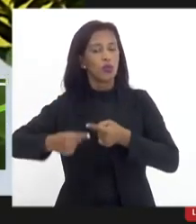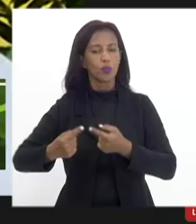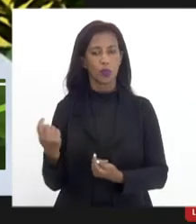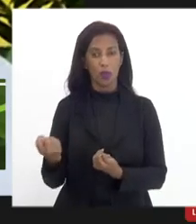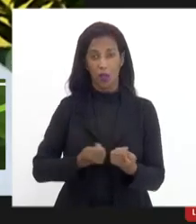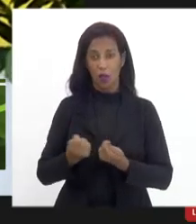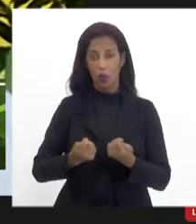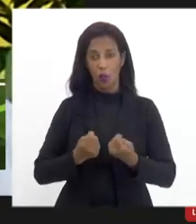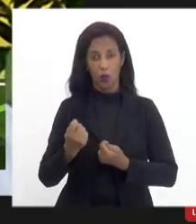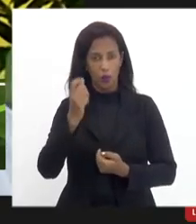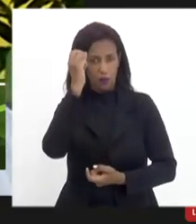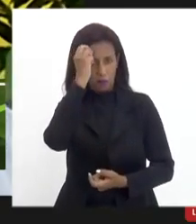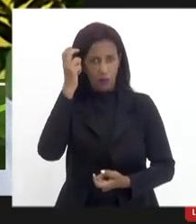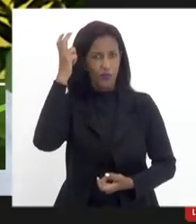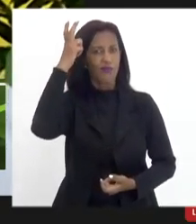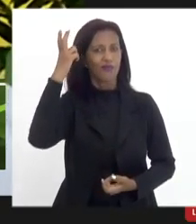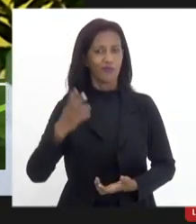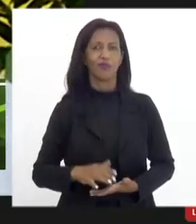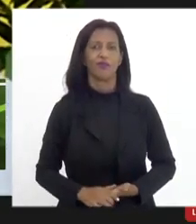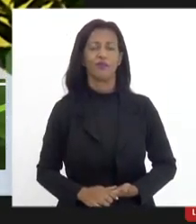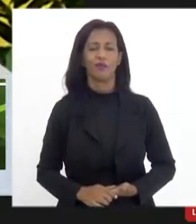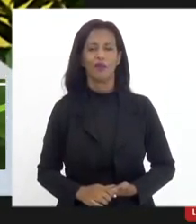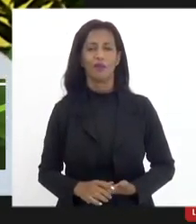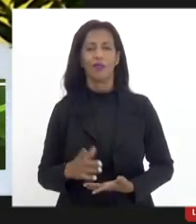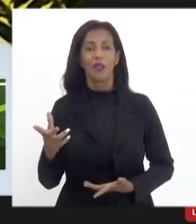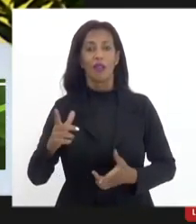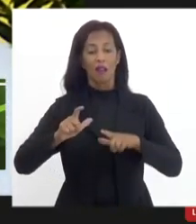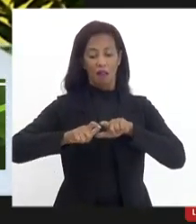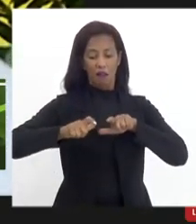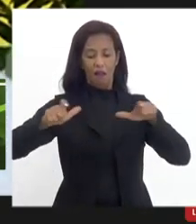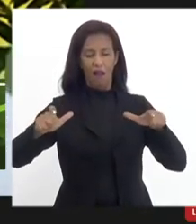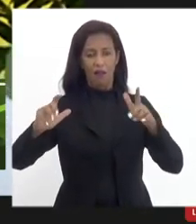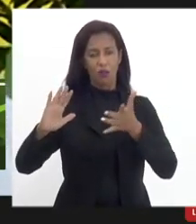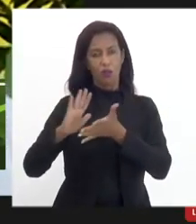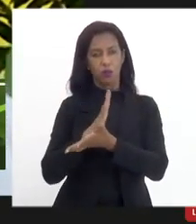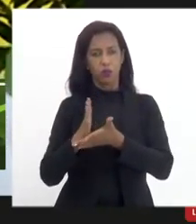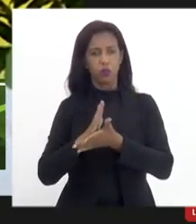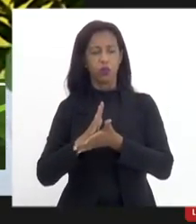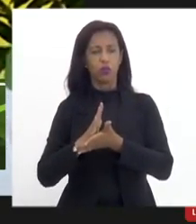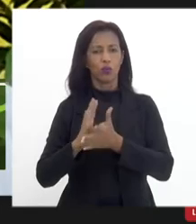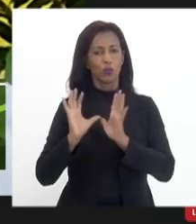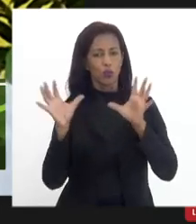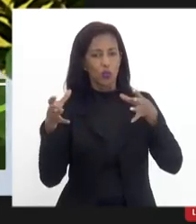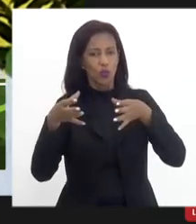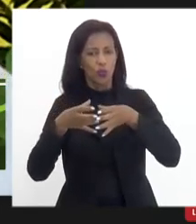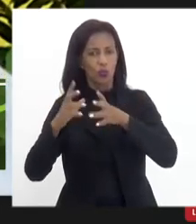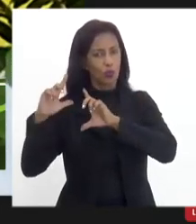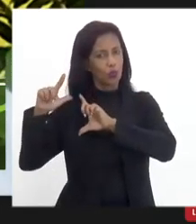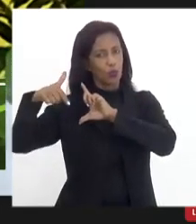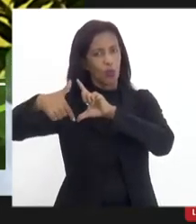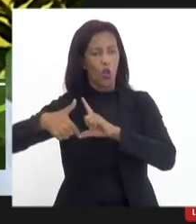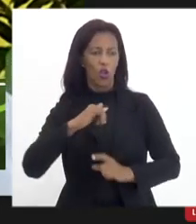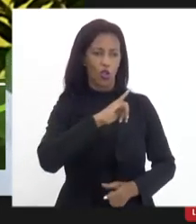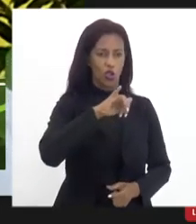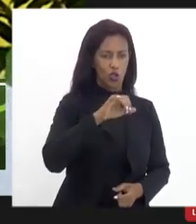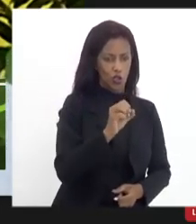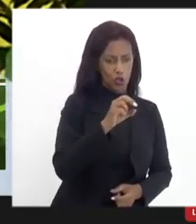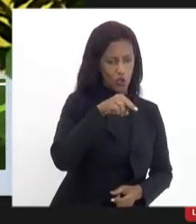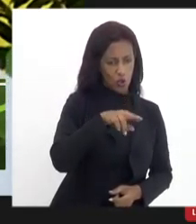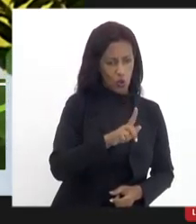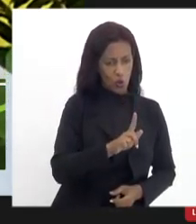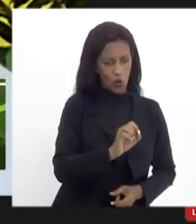economia da cultura. Né? A grande maioria dos grupos tradicionais, seja ele de Jongo,